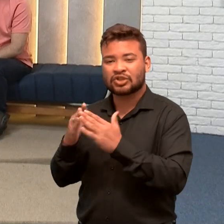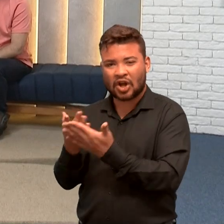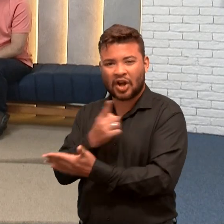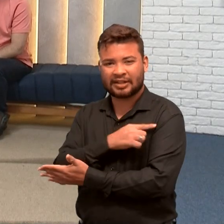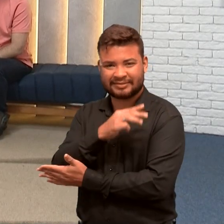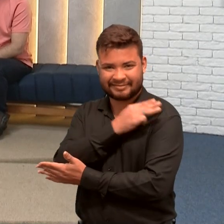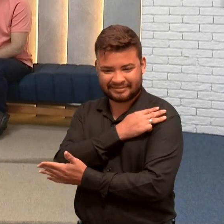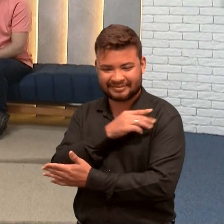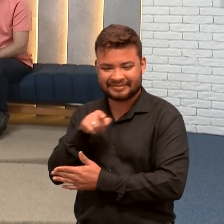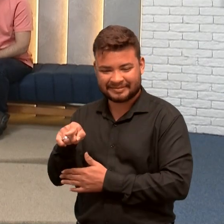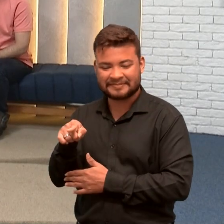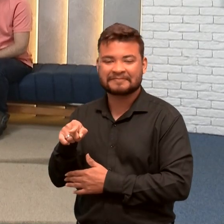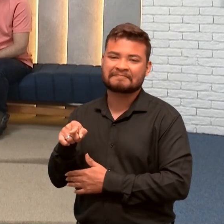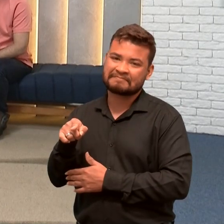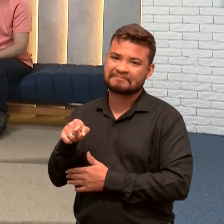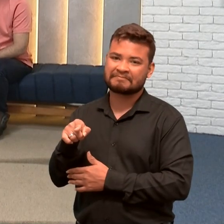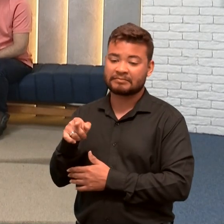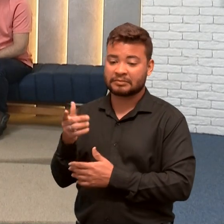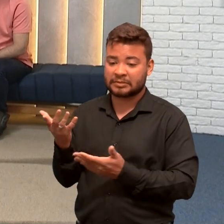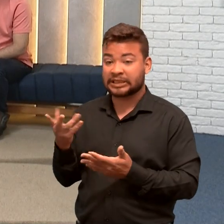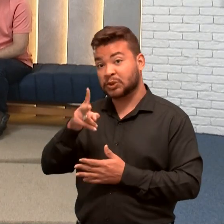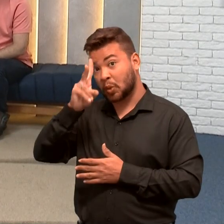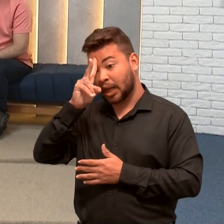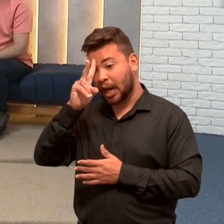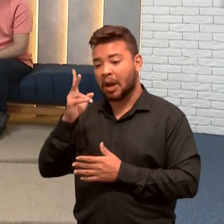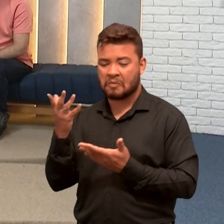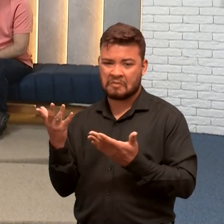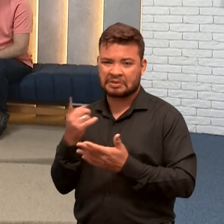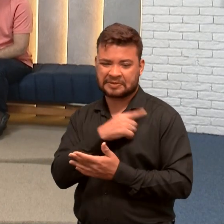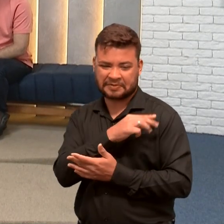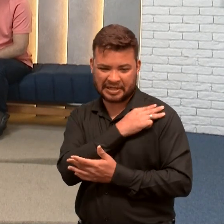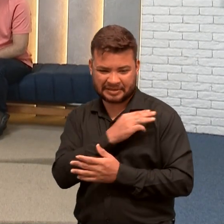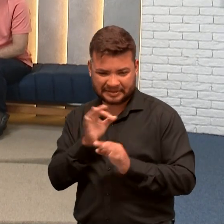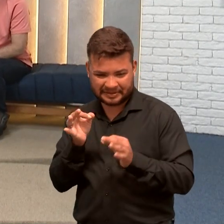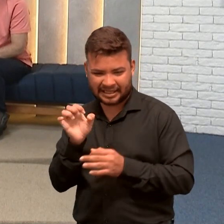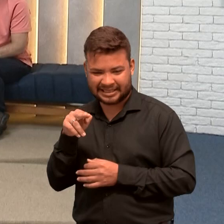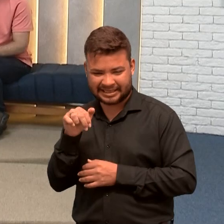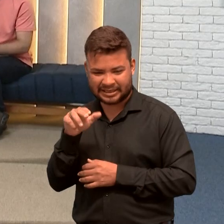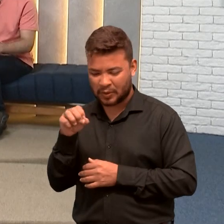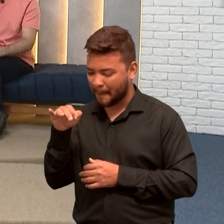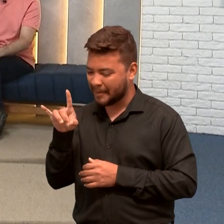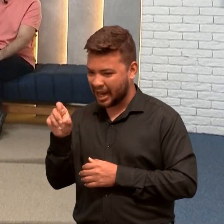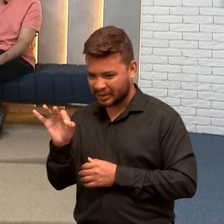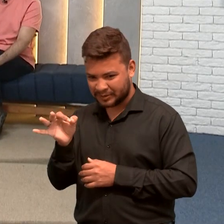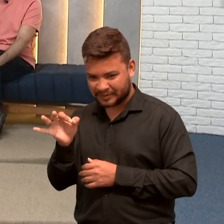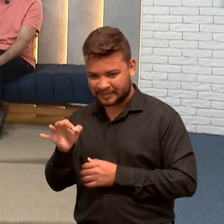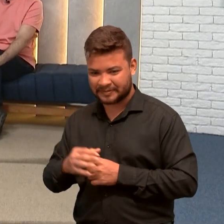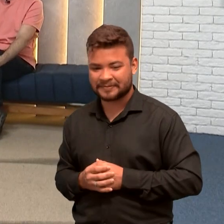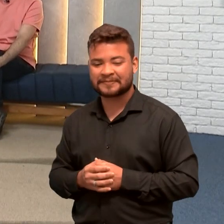ali do segundo grau, que hoje é chamado de ensino médio. Ainda está ensino médio? A gente sabe esse